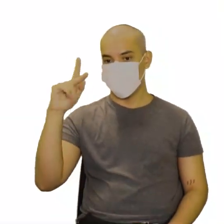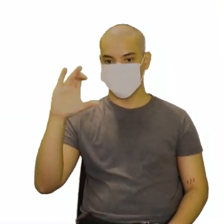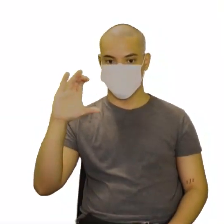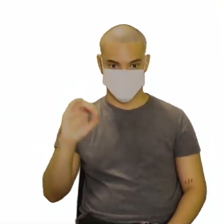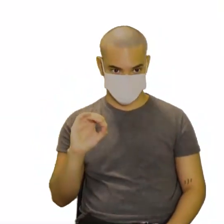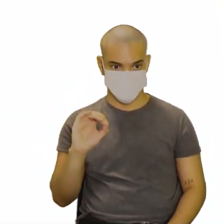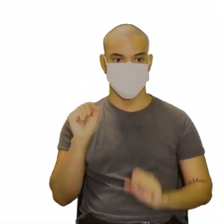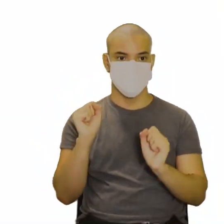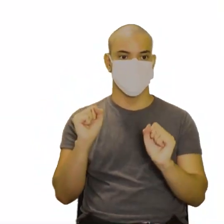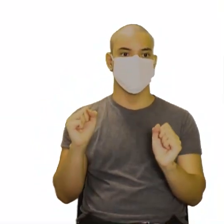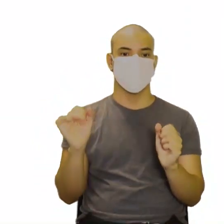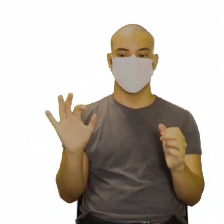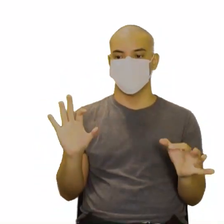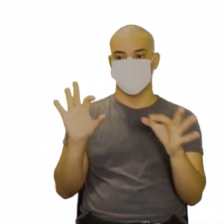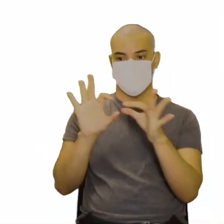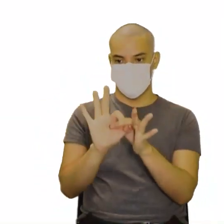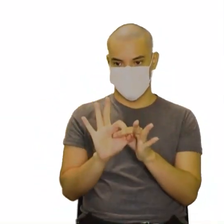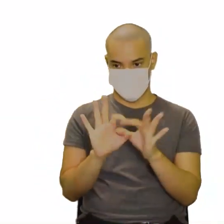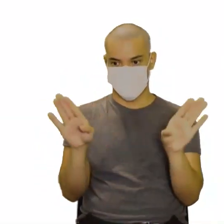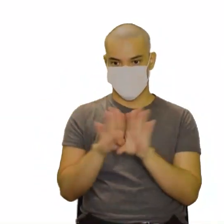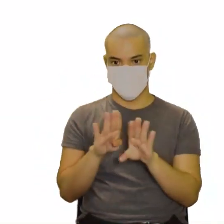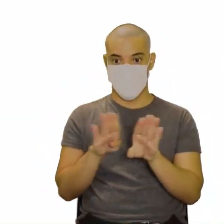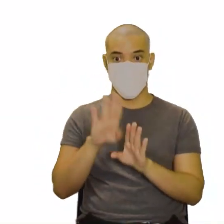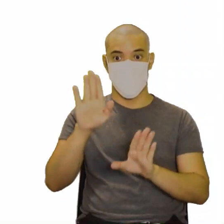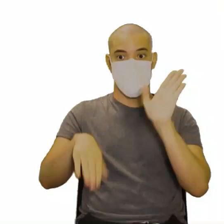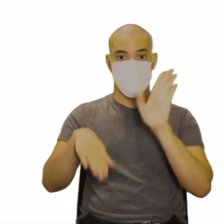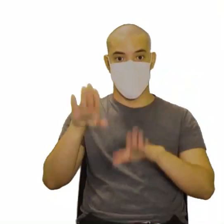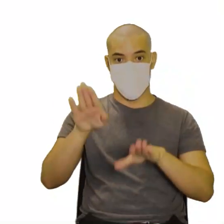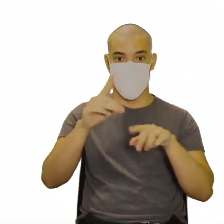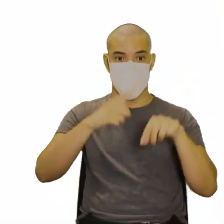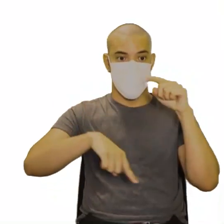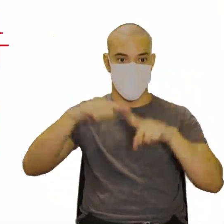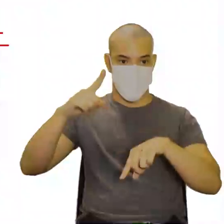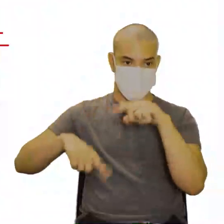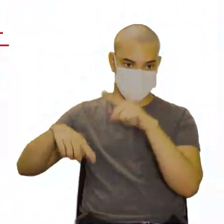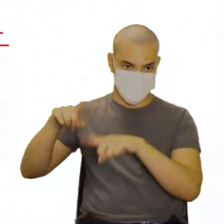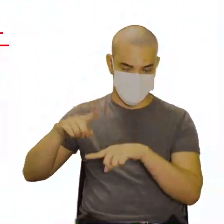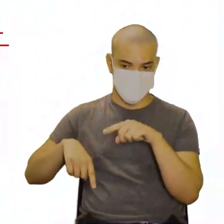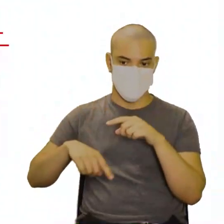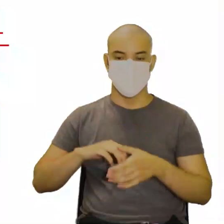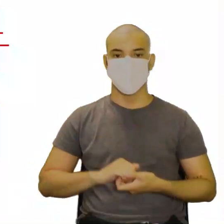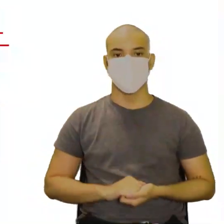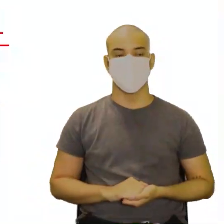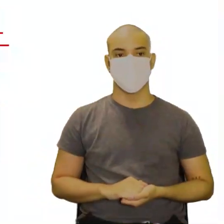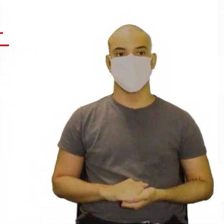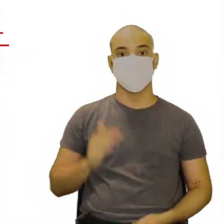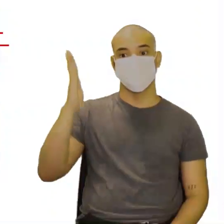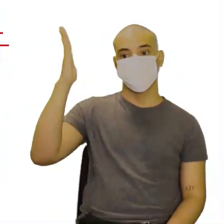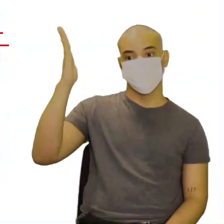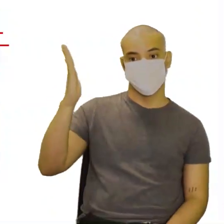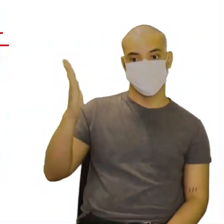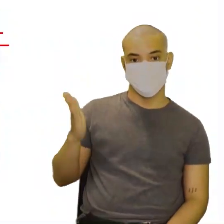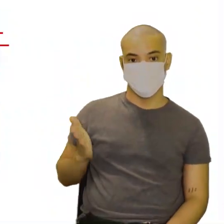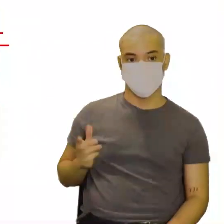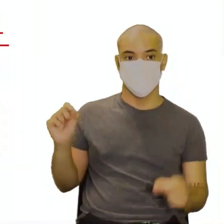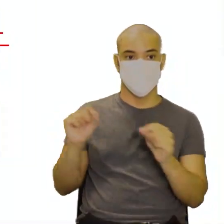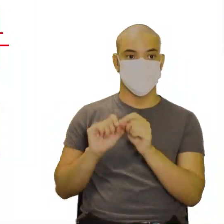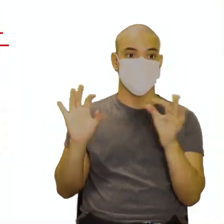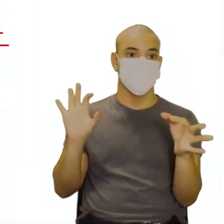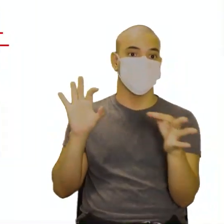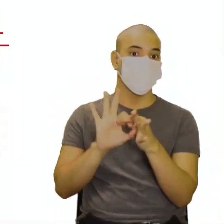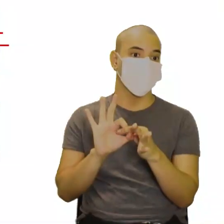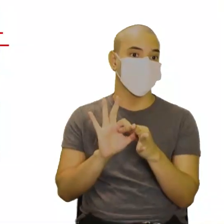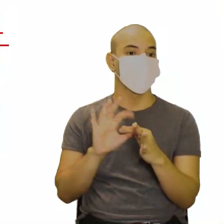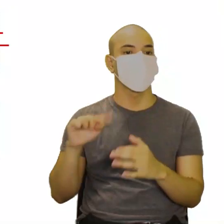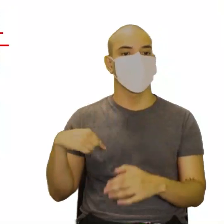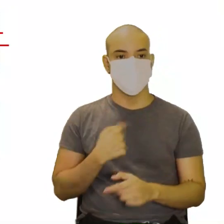aumento de capacitância, tá, pessoal? Dependendo desse material aí. Tá aqui a nossa associação. Quando a